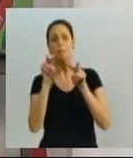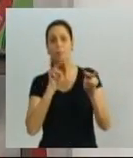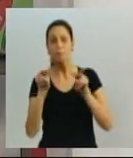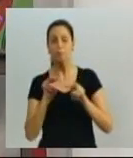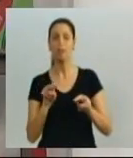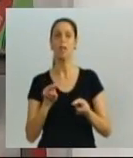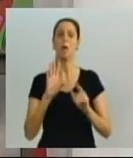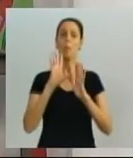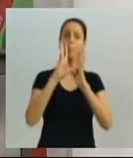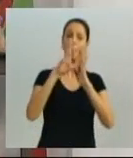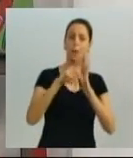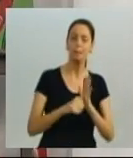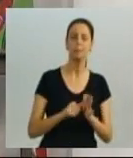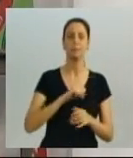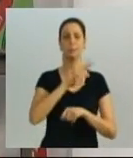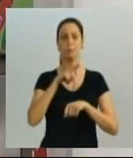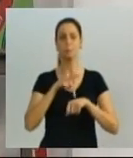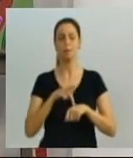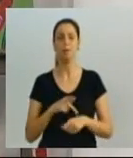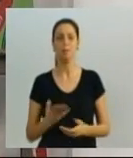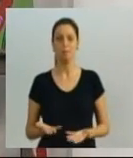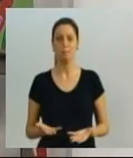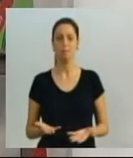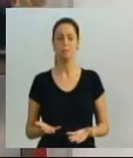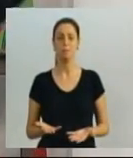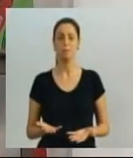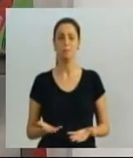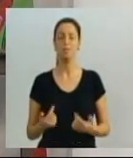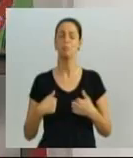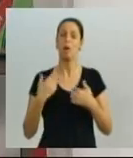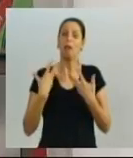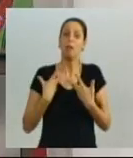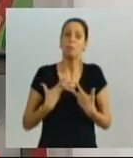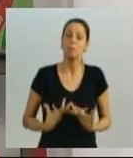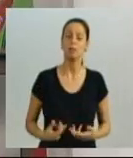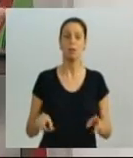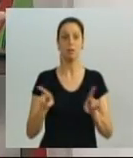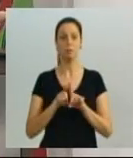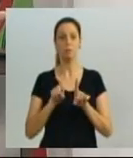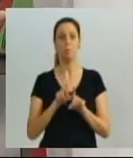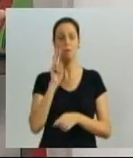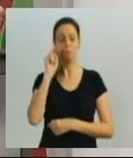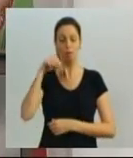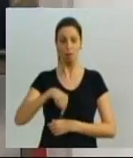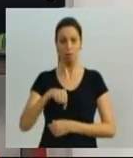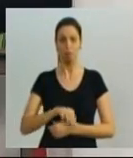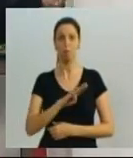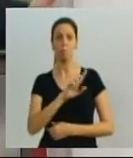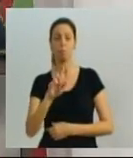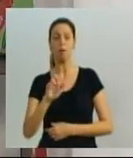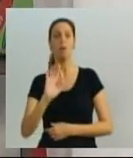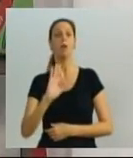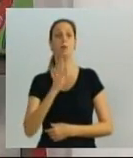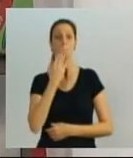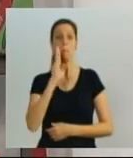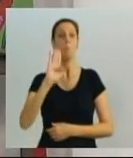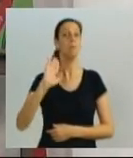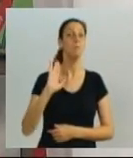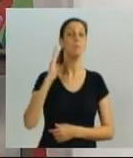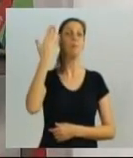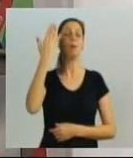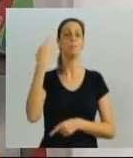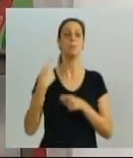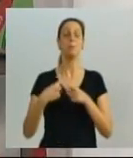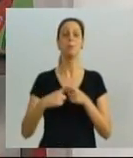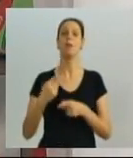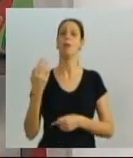ver roubalheira nesse país. Eu estou cansado também de ver em Blumenau falsas promessas. Era para ter